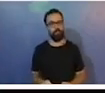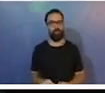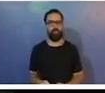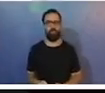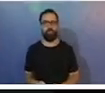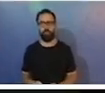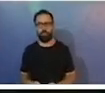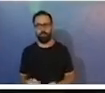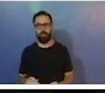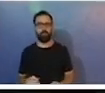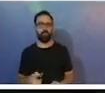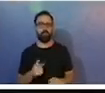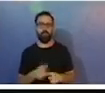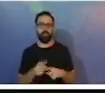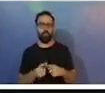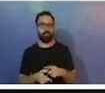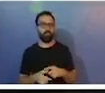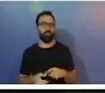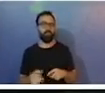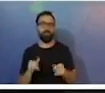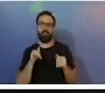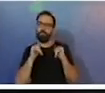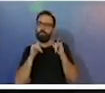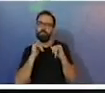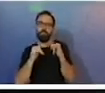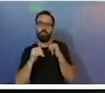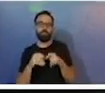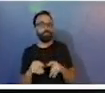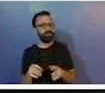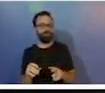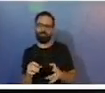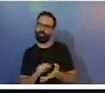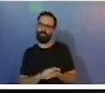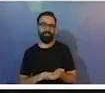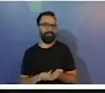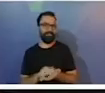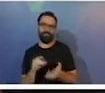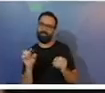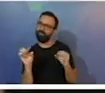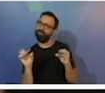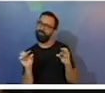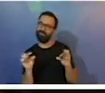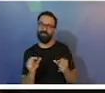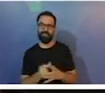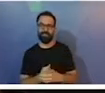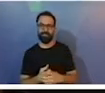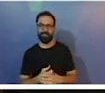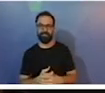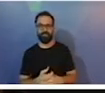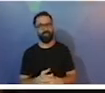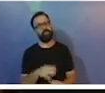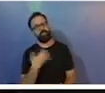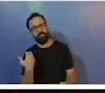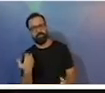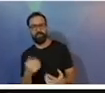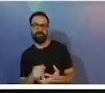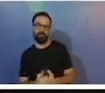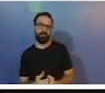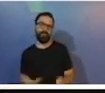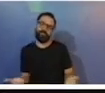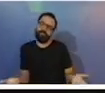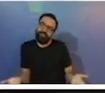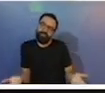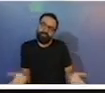monstros. Mas por quê? Porque eles não conheciam o trajeto. Então, se perdia, morria e ninguém sabia o